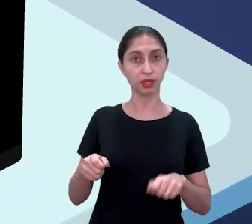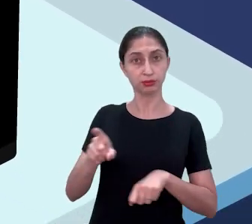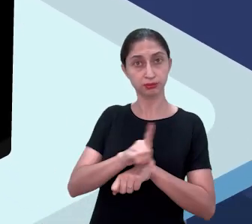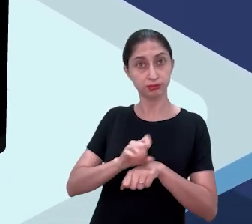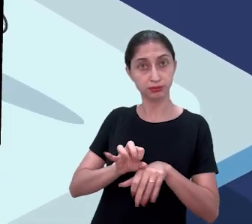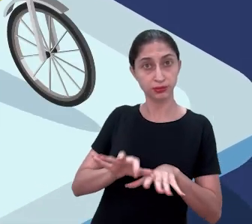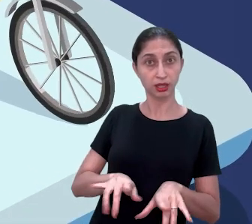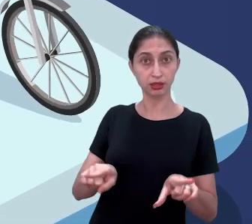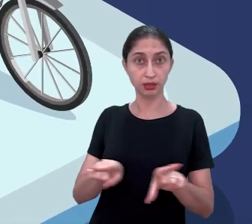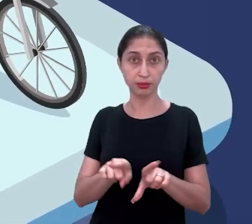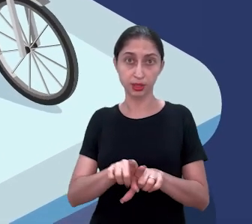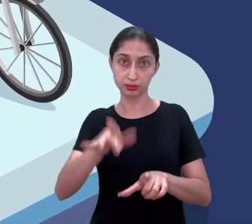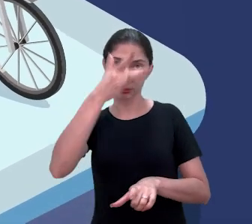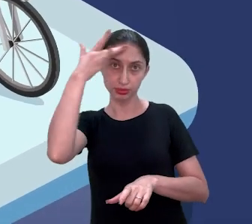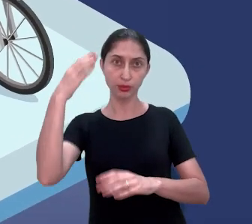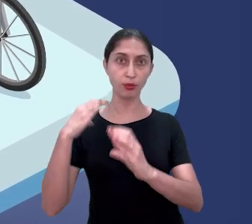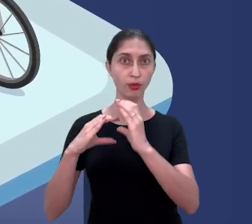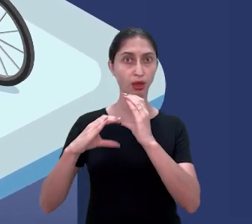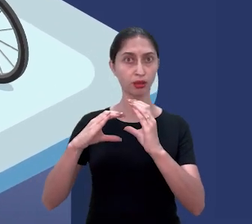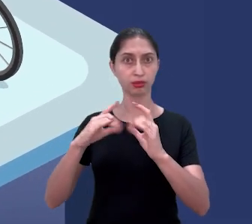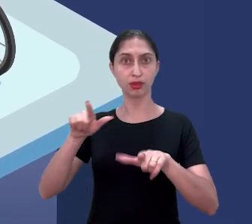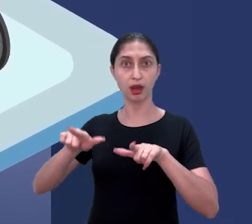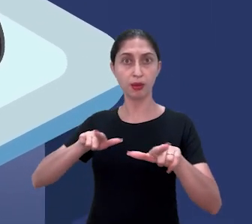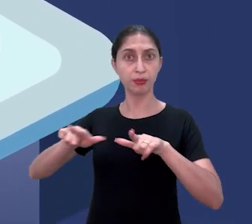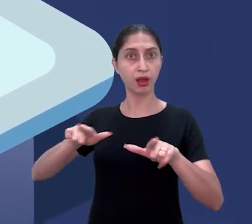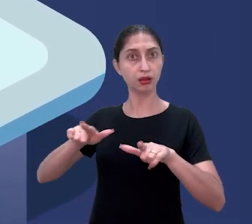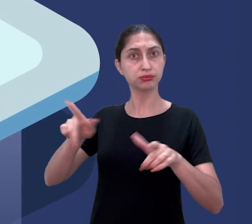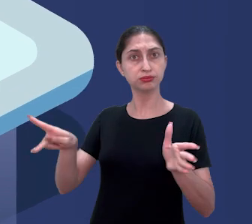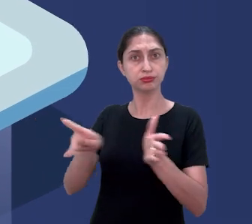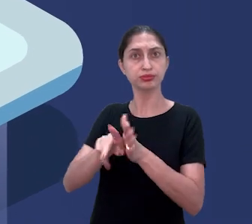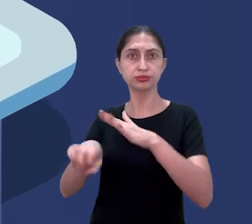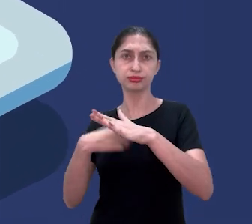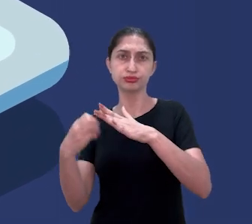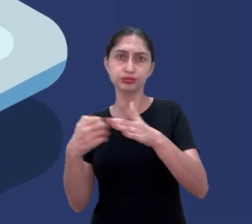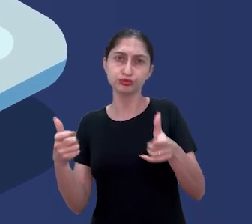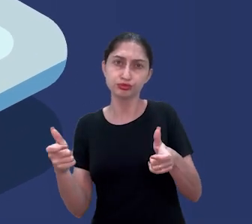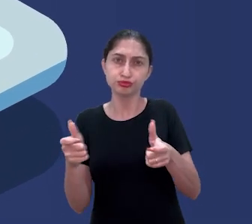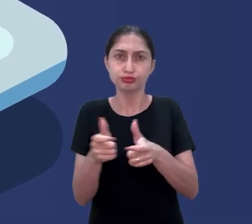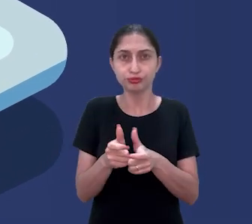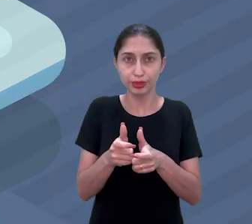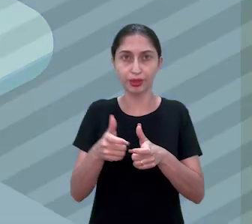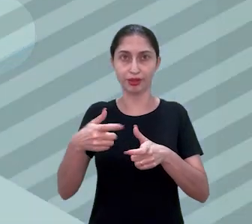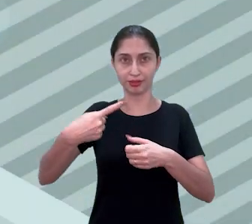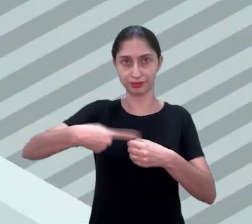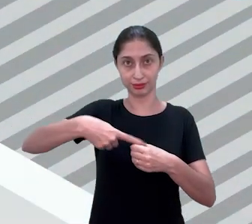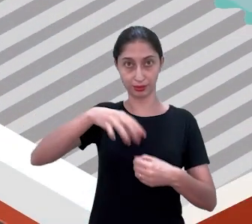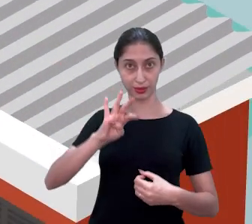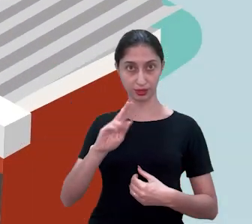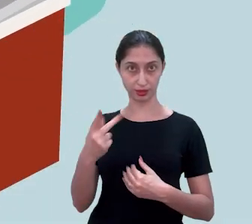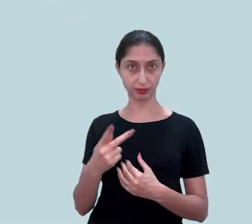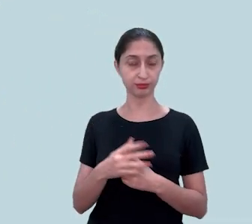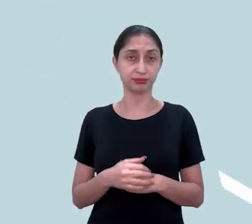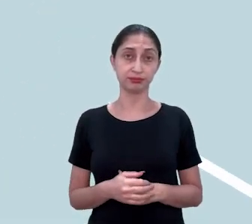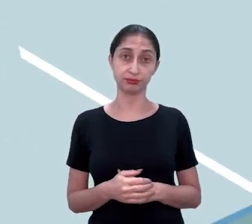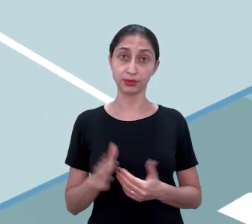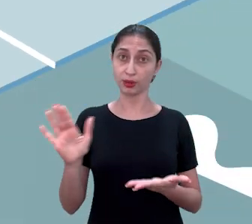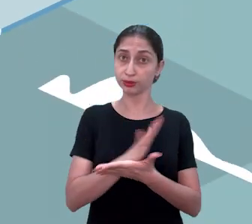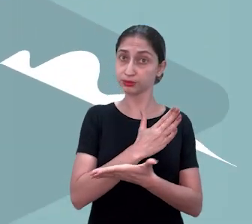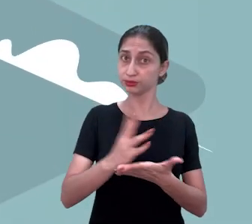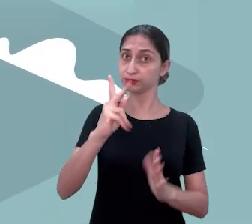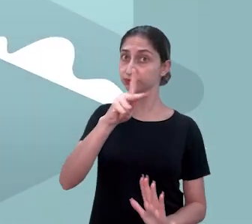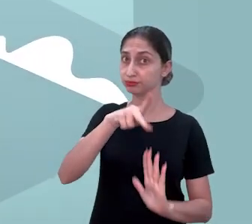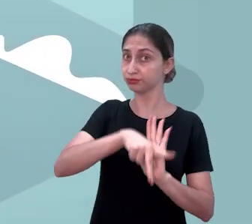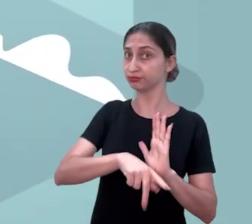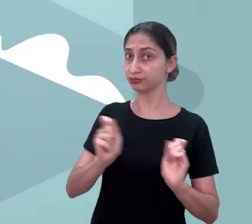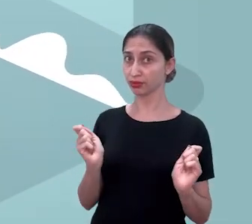para designers e comunicadores trabalharem para as pequenas empresas locais. Esses são só alguns dos projetos